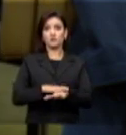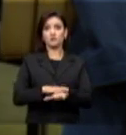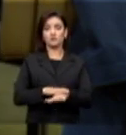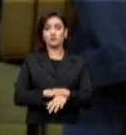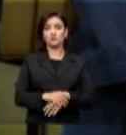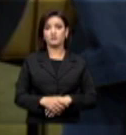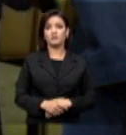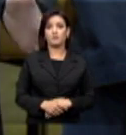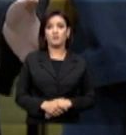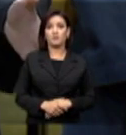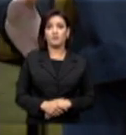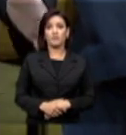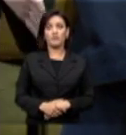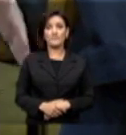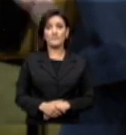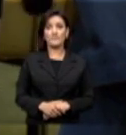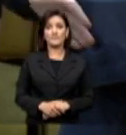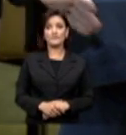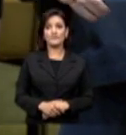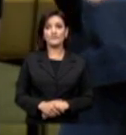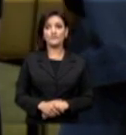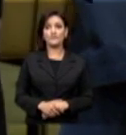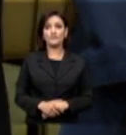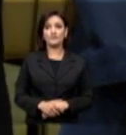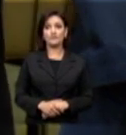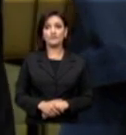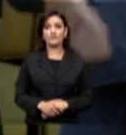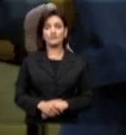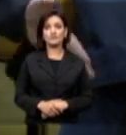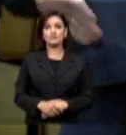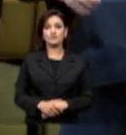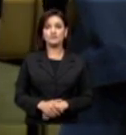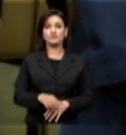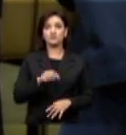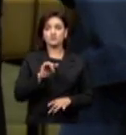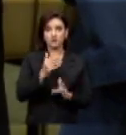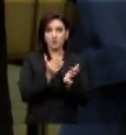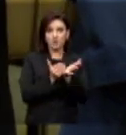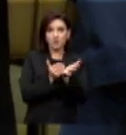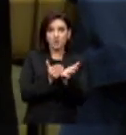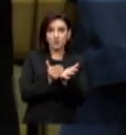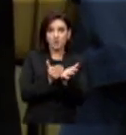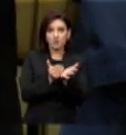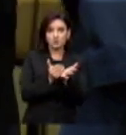prorroga aquilo que inicialmente não se deu expressamente